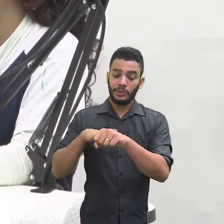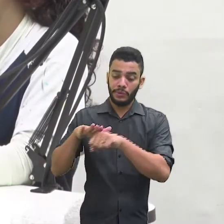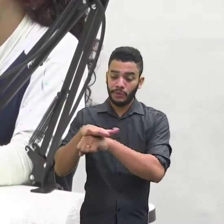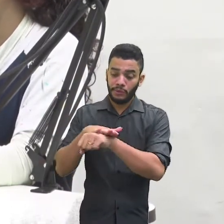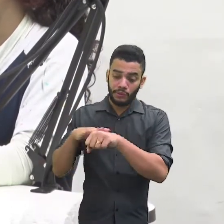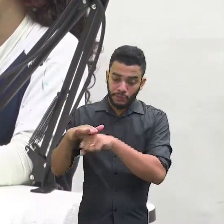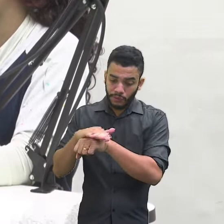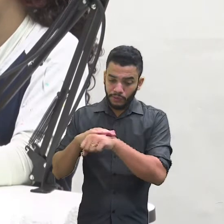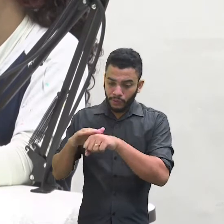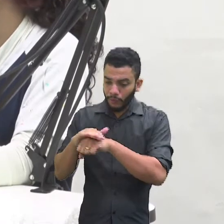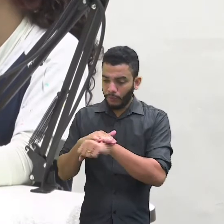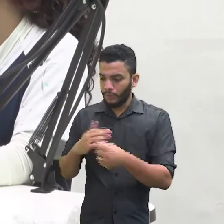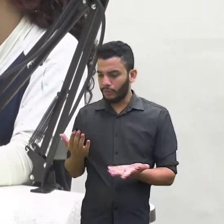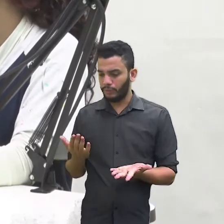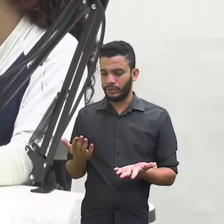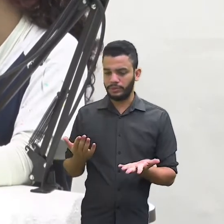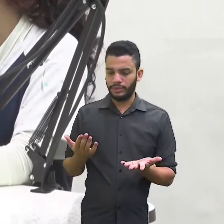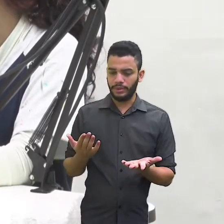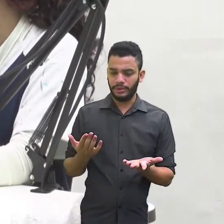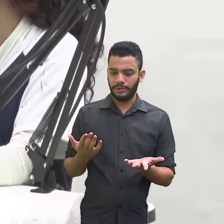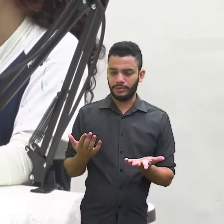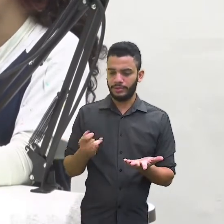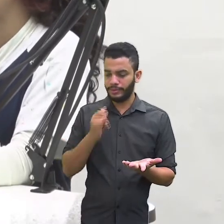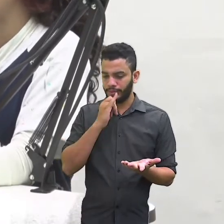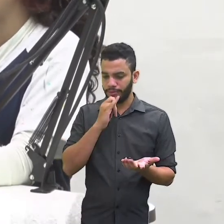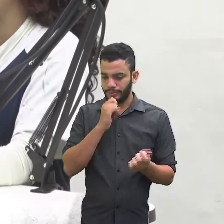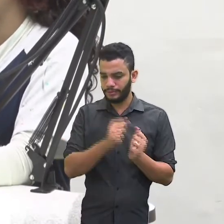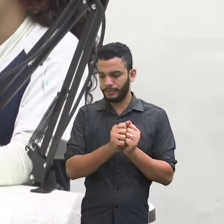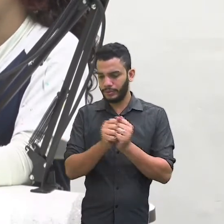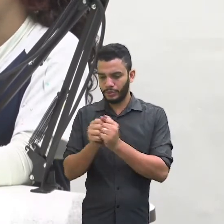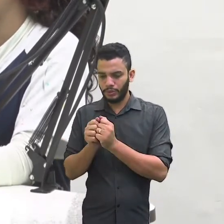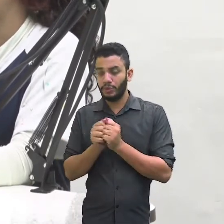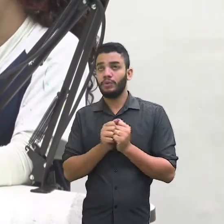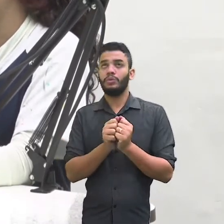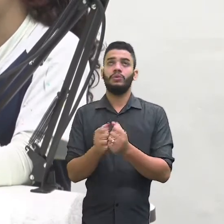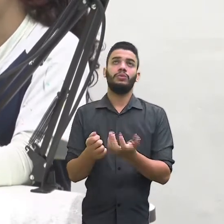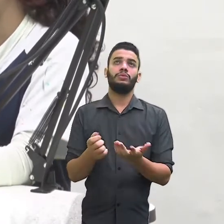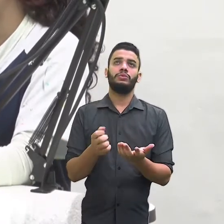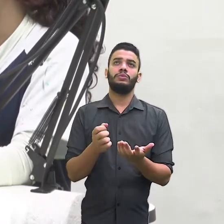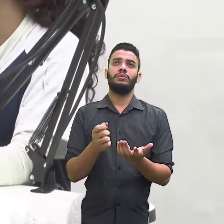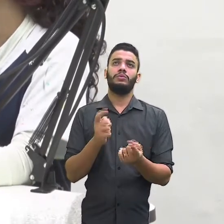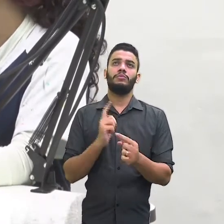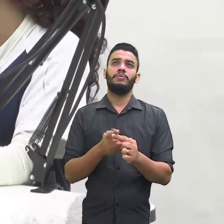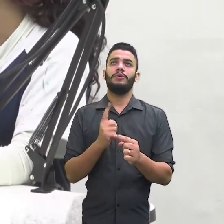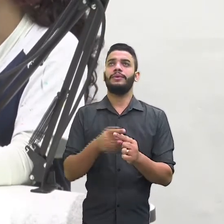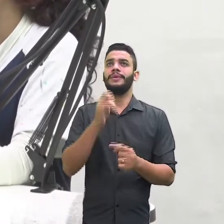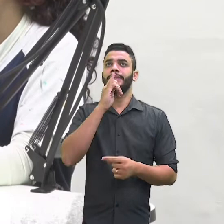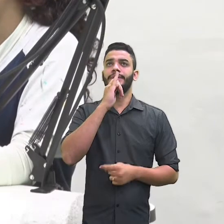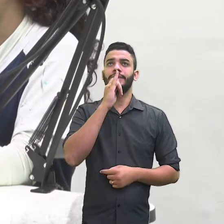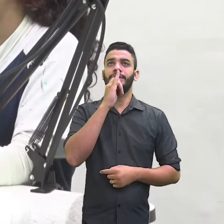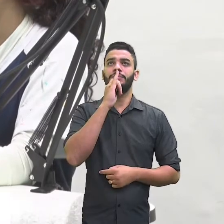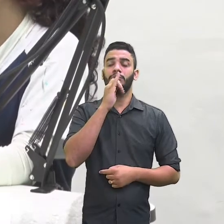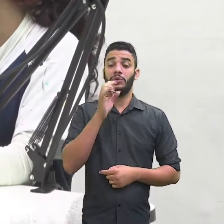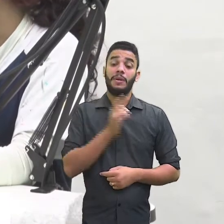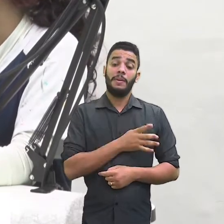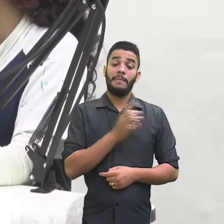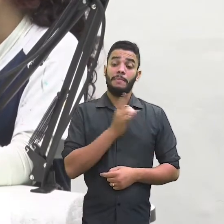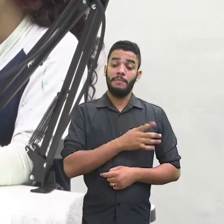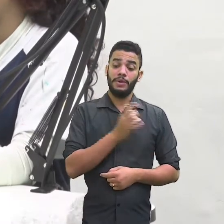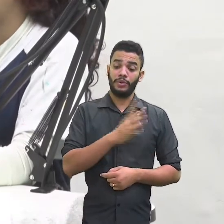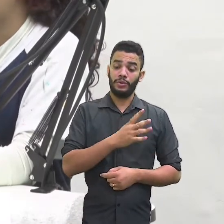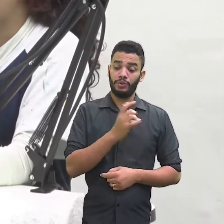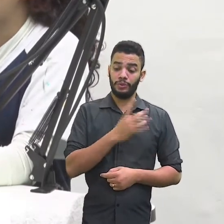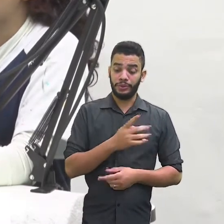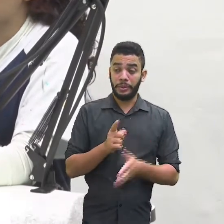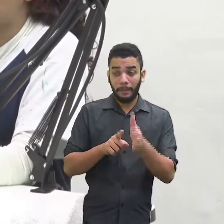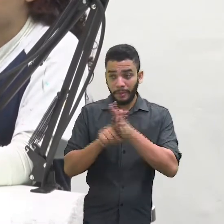que ficando no coração. E ficar assim, guardando esse tipo de coisa não é bom.